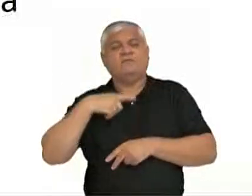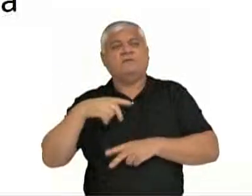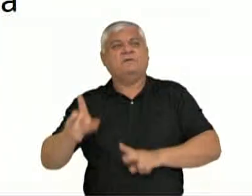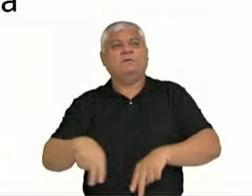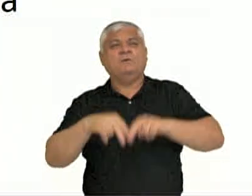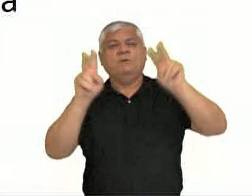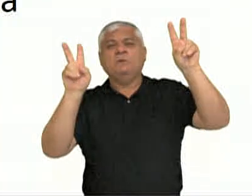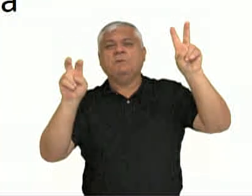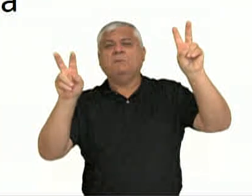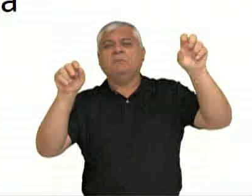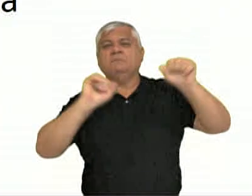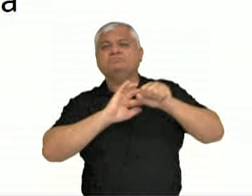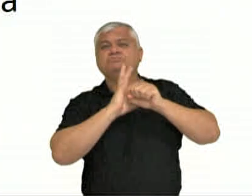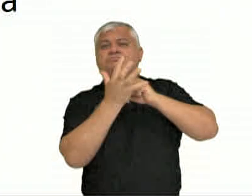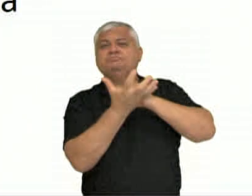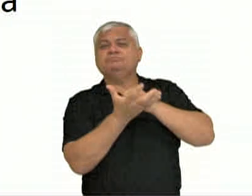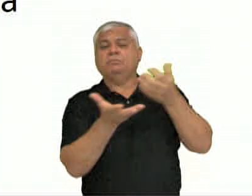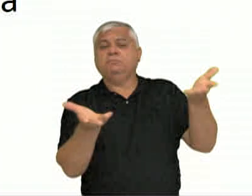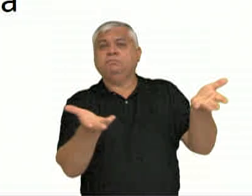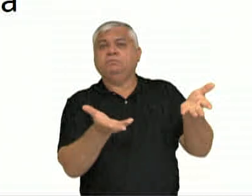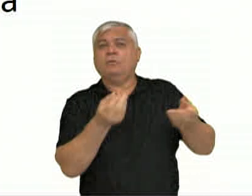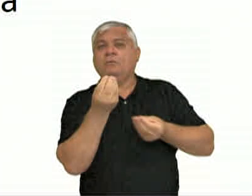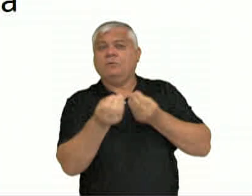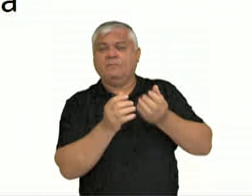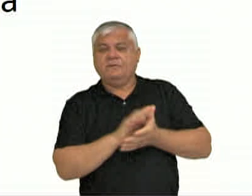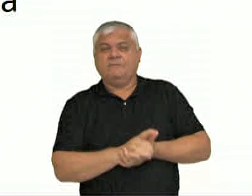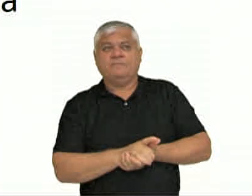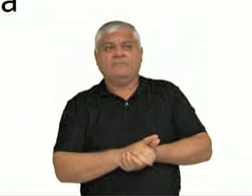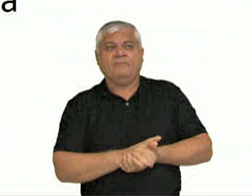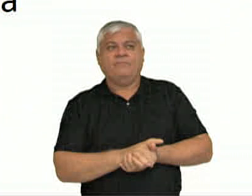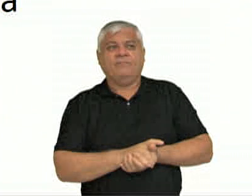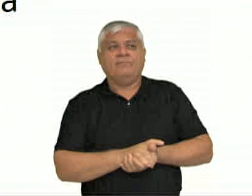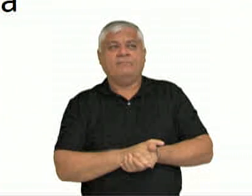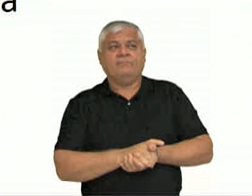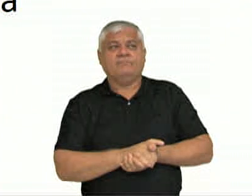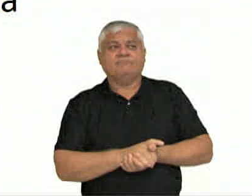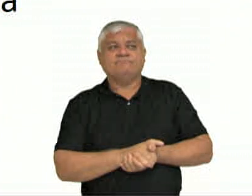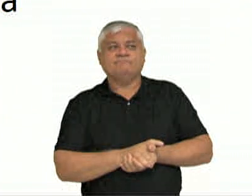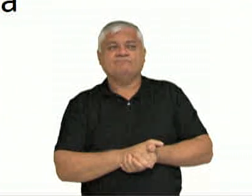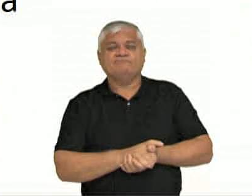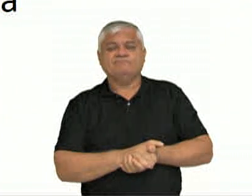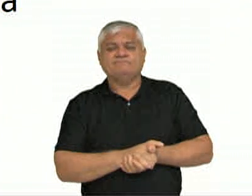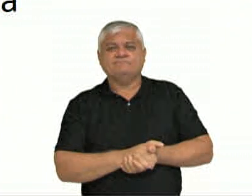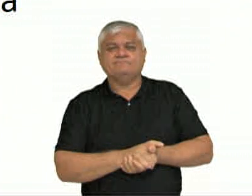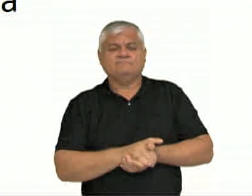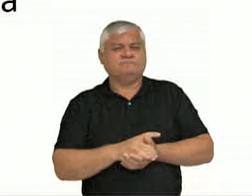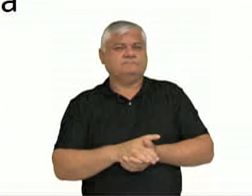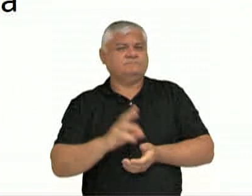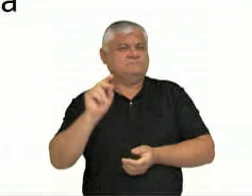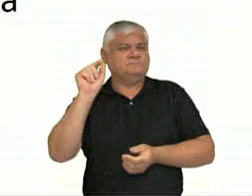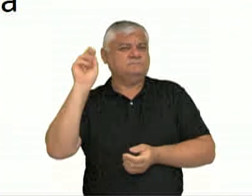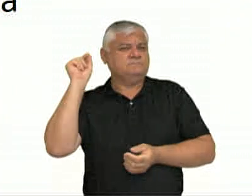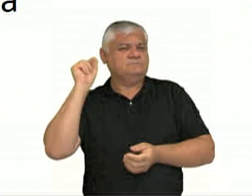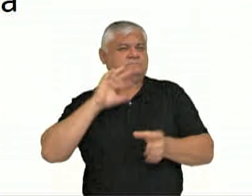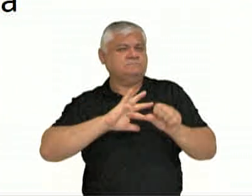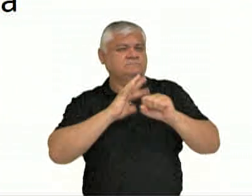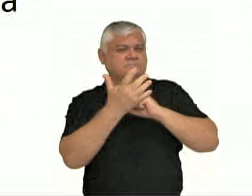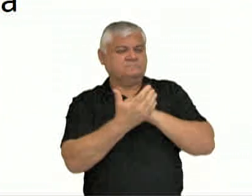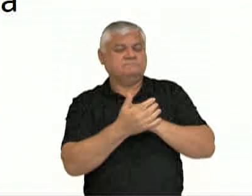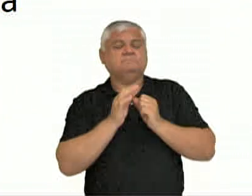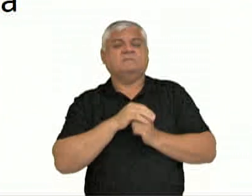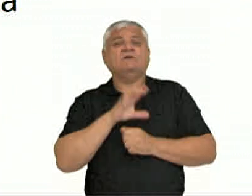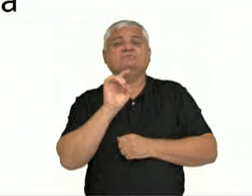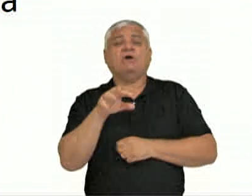diante da pandemia do coronavírus. Comigo na leitura. Quando o Brasil ainda tinha registrado apenas 2